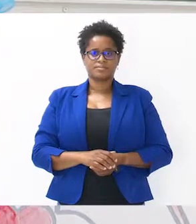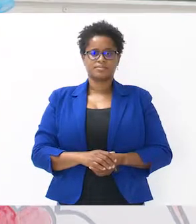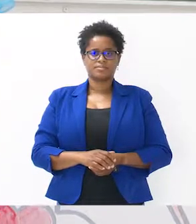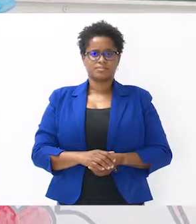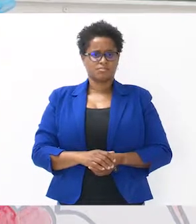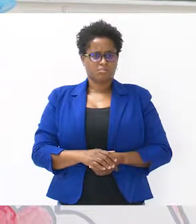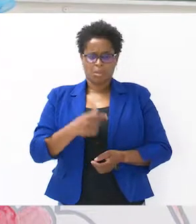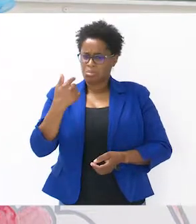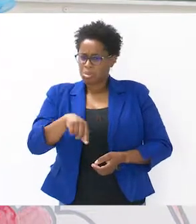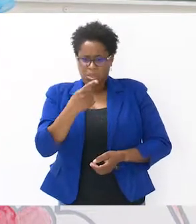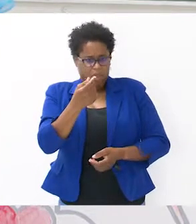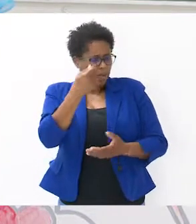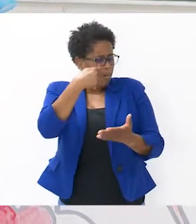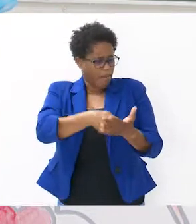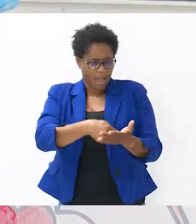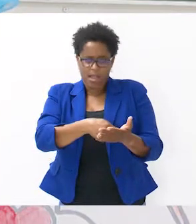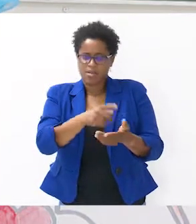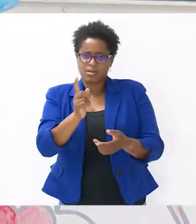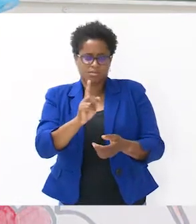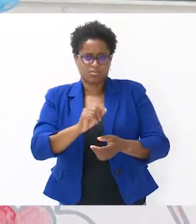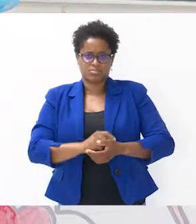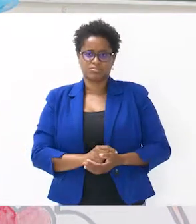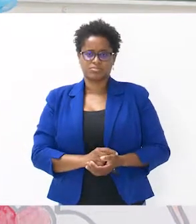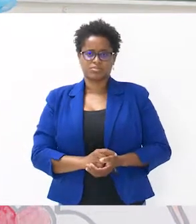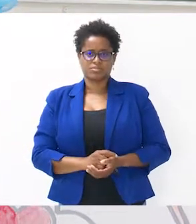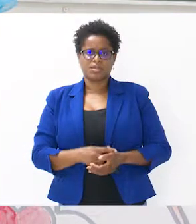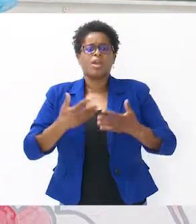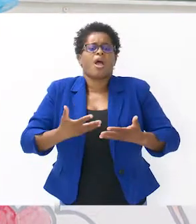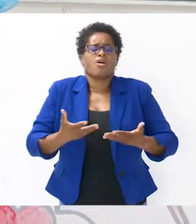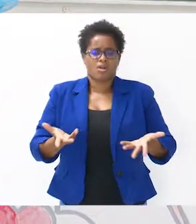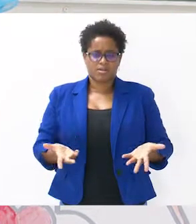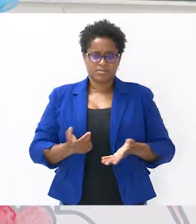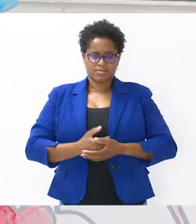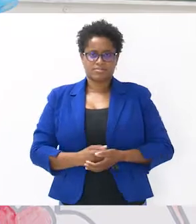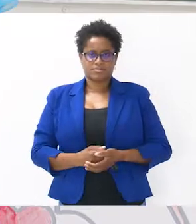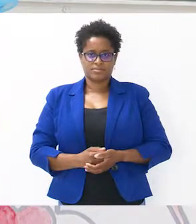Não temos dinheiro para pagar a estalagem. E agora?